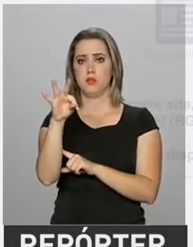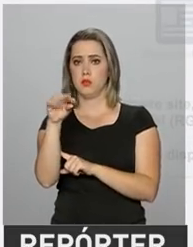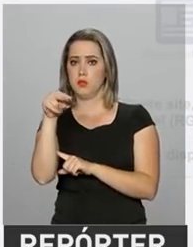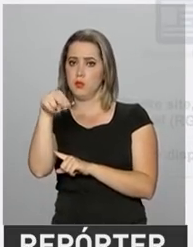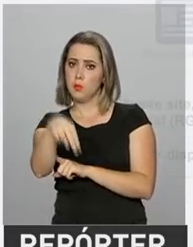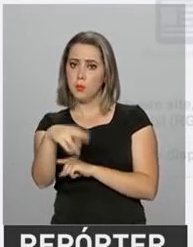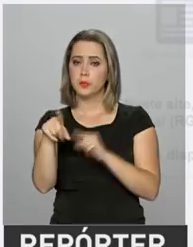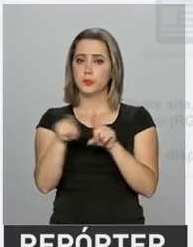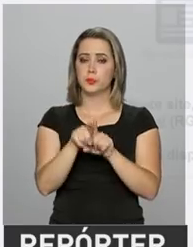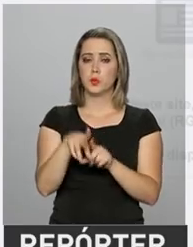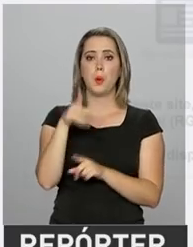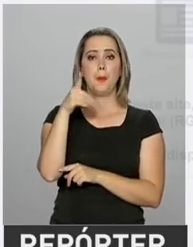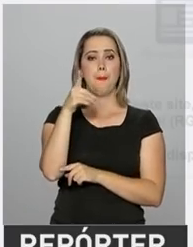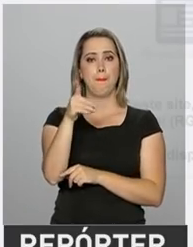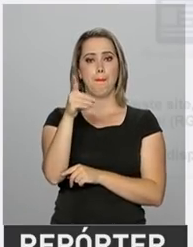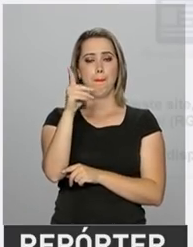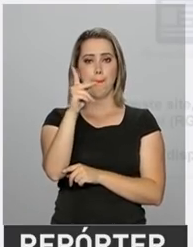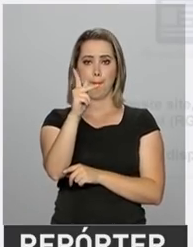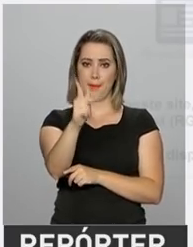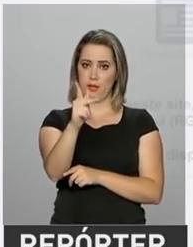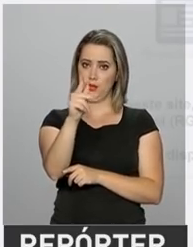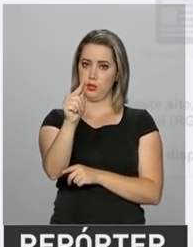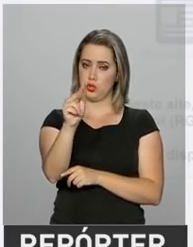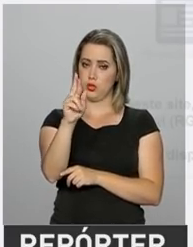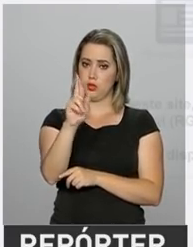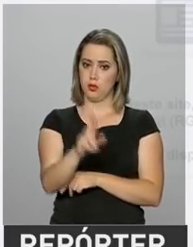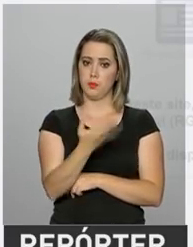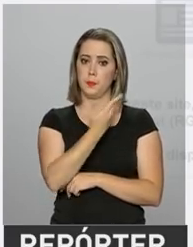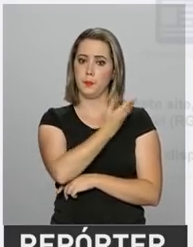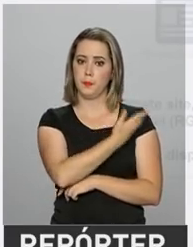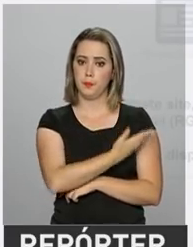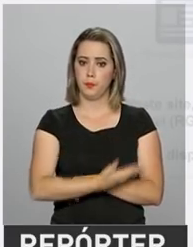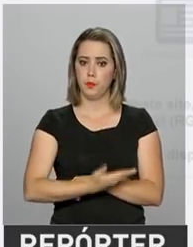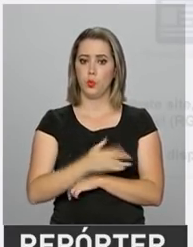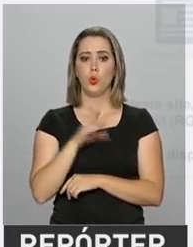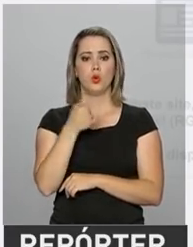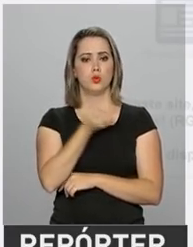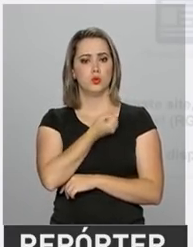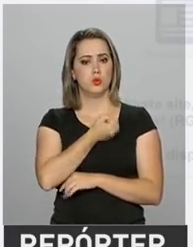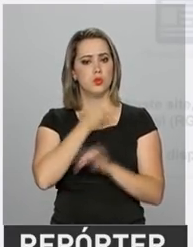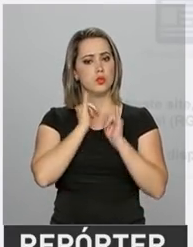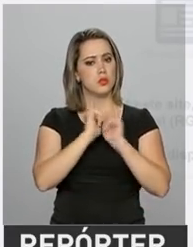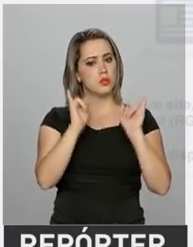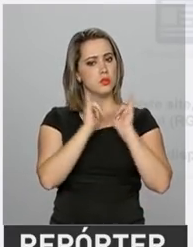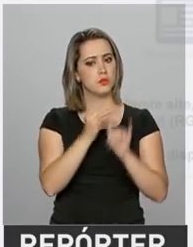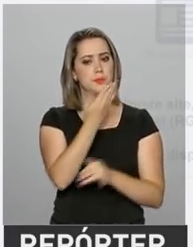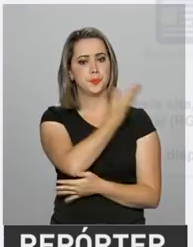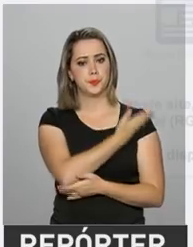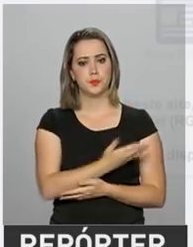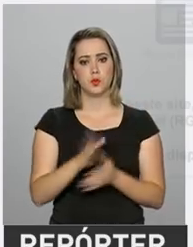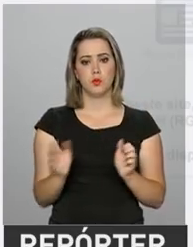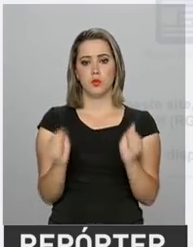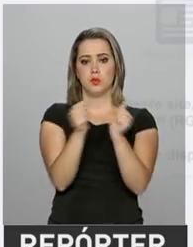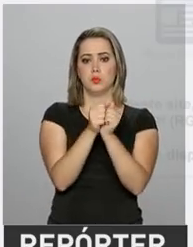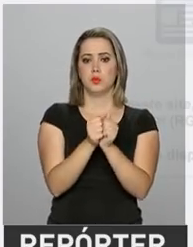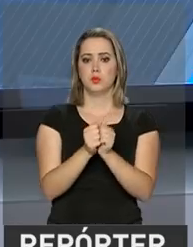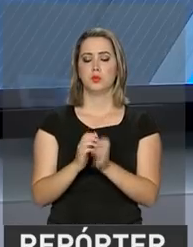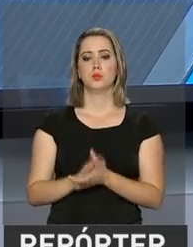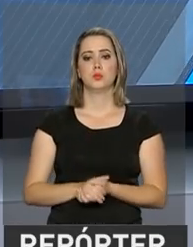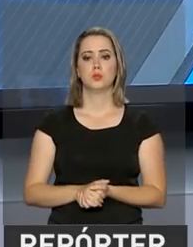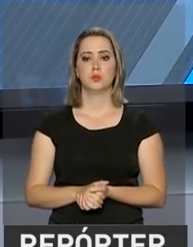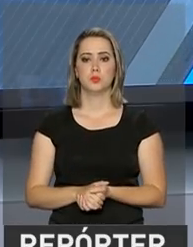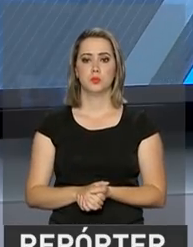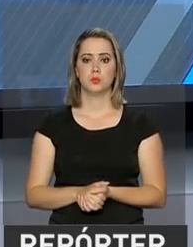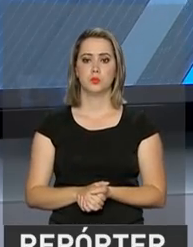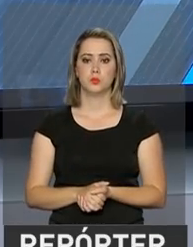procuradoria geral da fazenda nacional e do instituto brasileiro de geografia e estatística o ibge